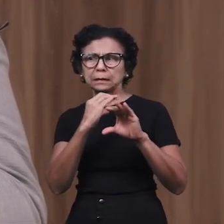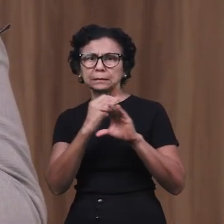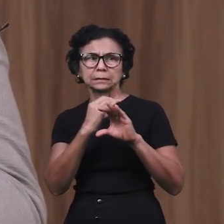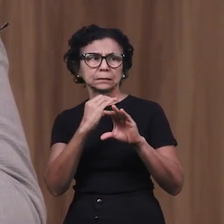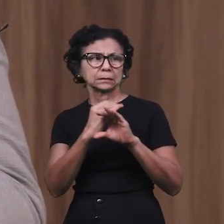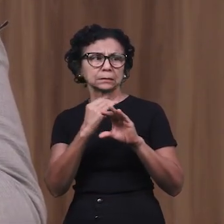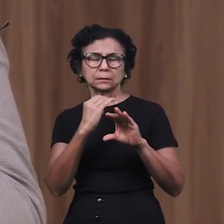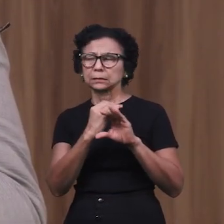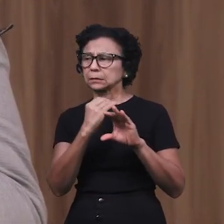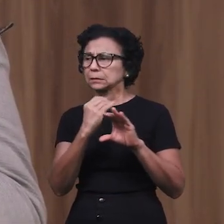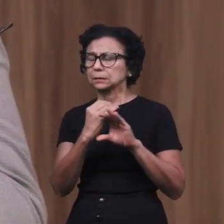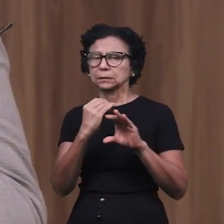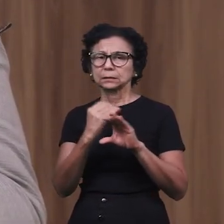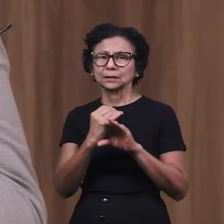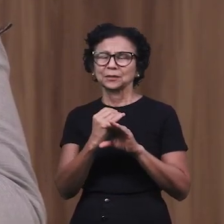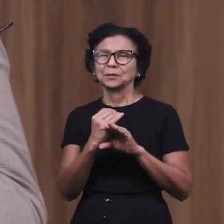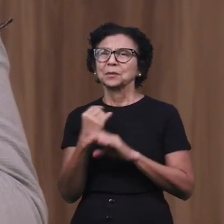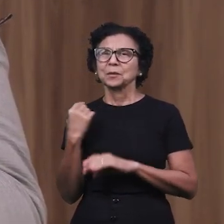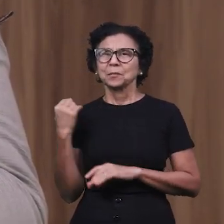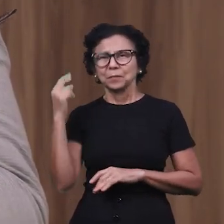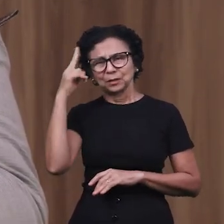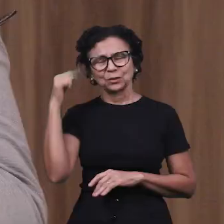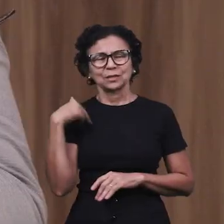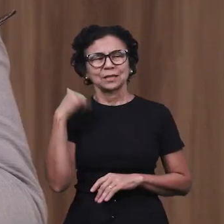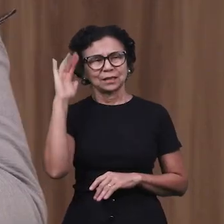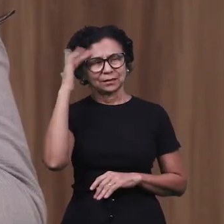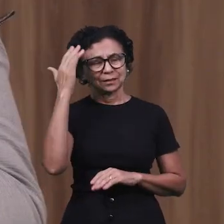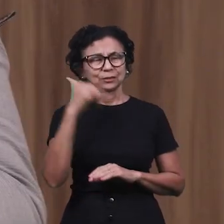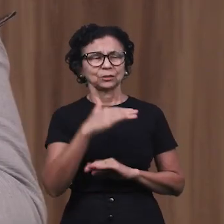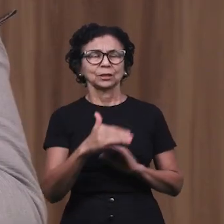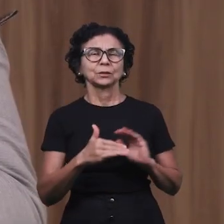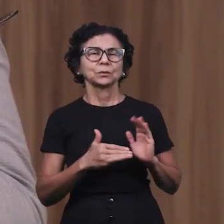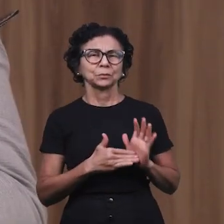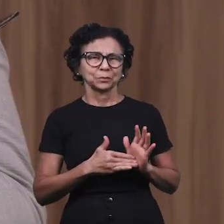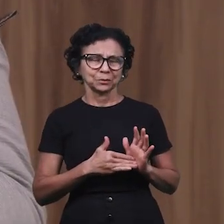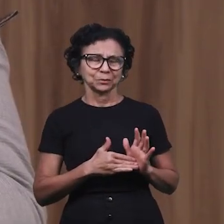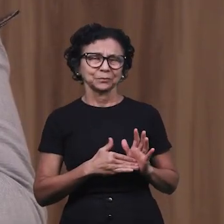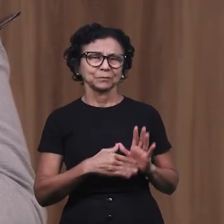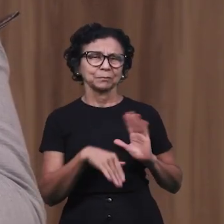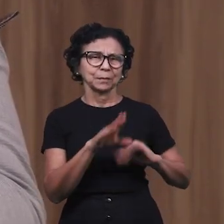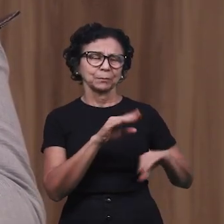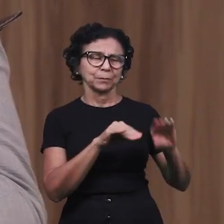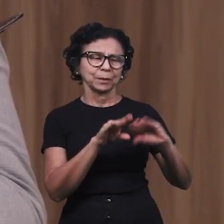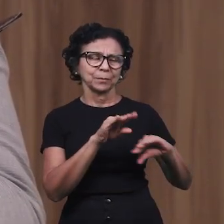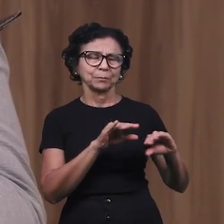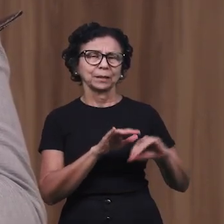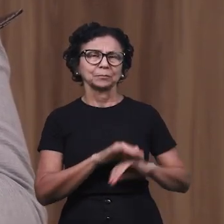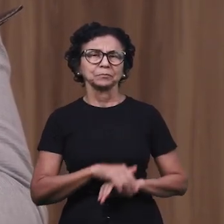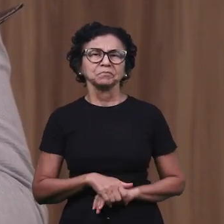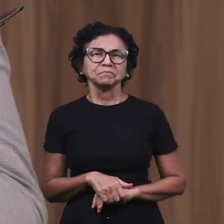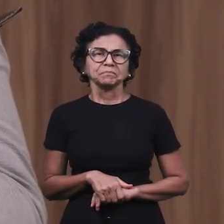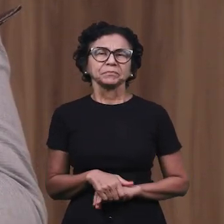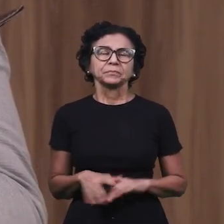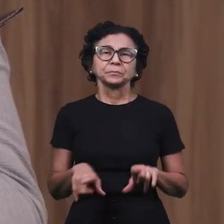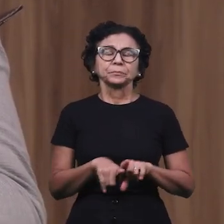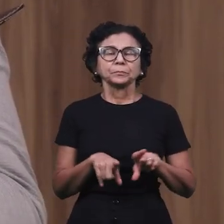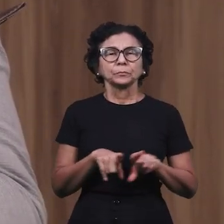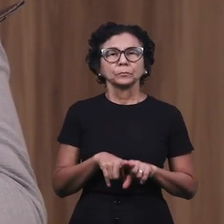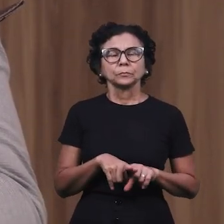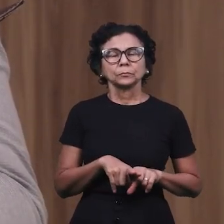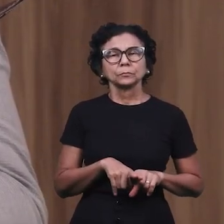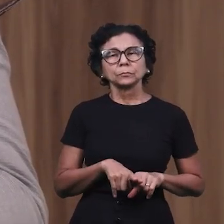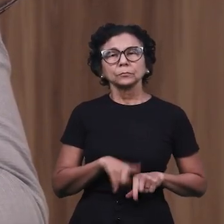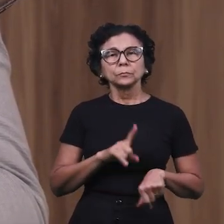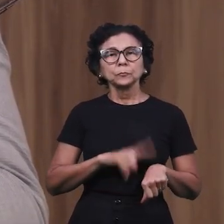primeiro momento, a figura do intérprete, mas José, ele entendia tudo que os irmãos falavam. E com isso nós